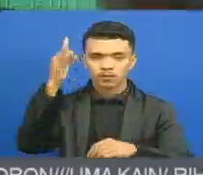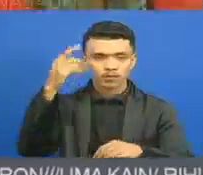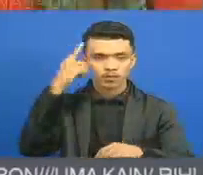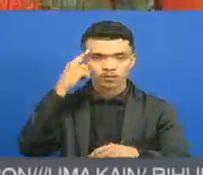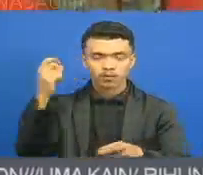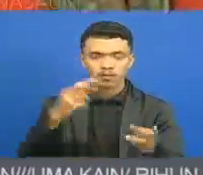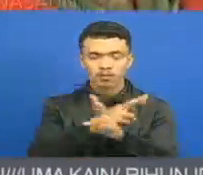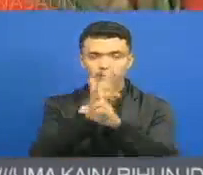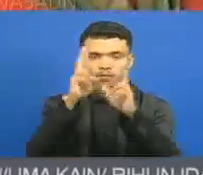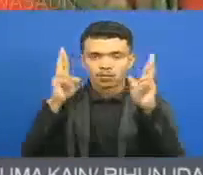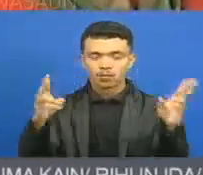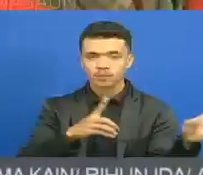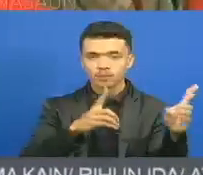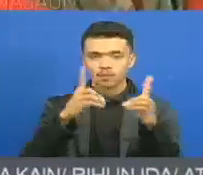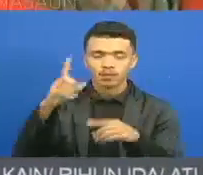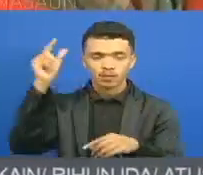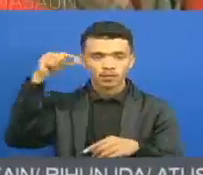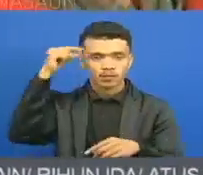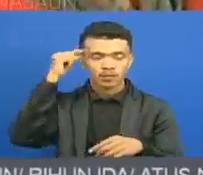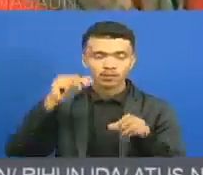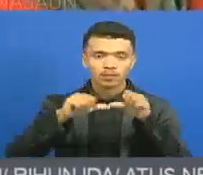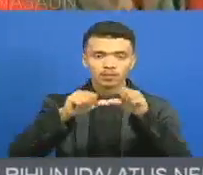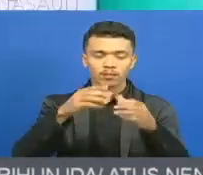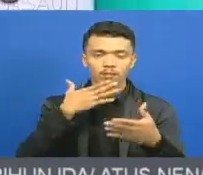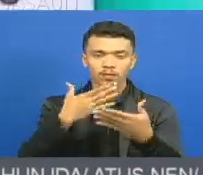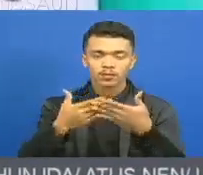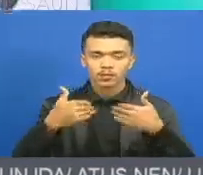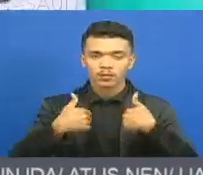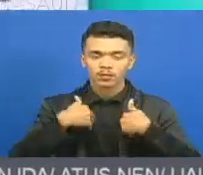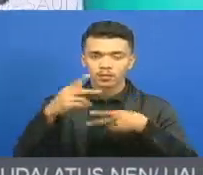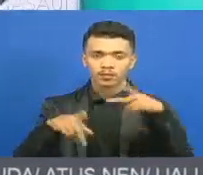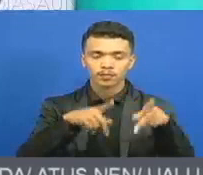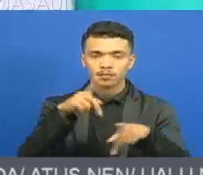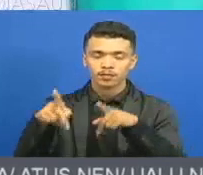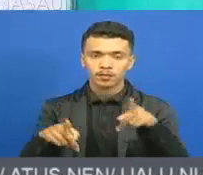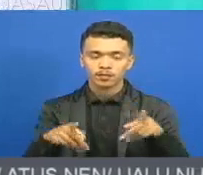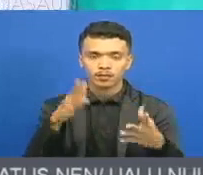resultado implementação programa governo laudia e a comunidade nelet. Durante tenha